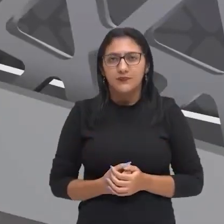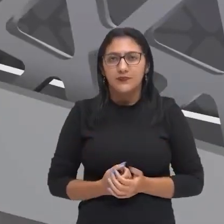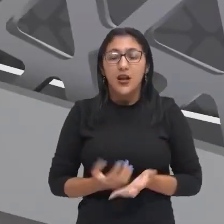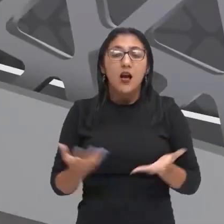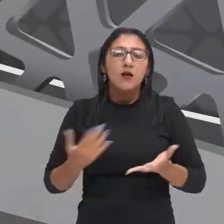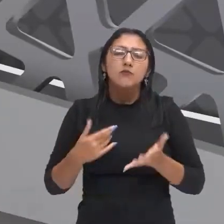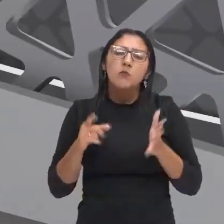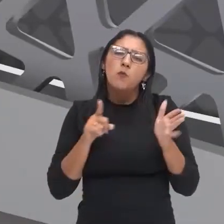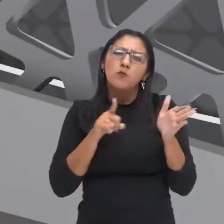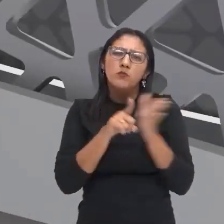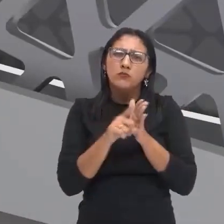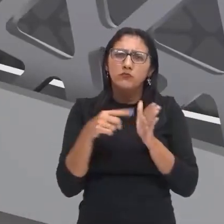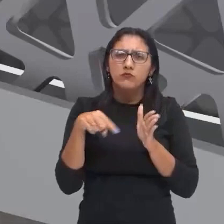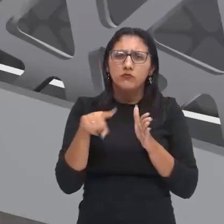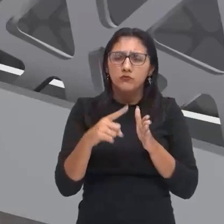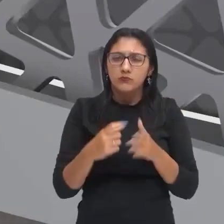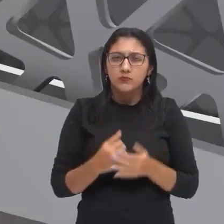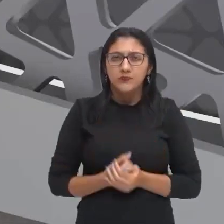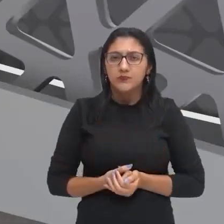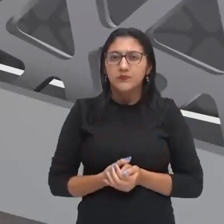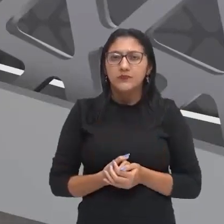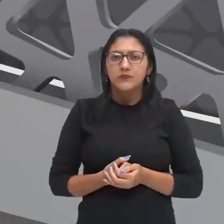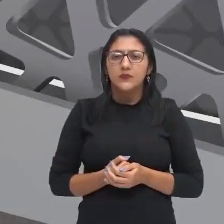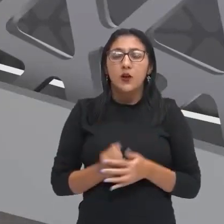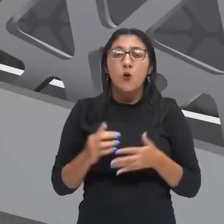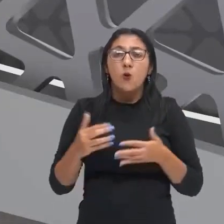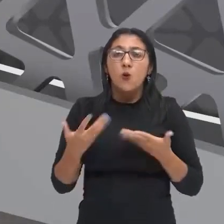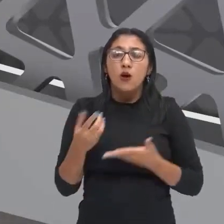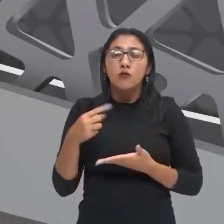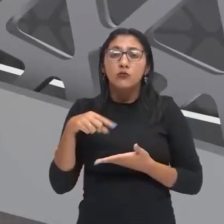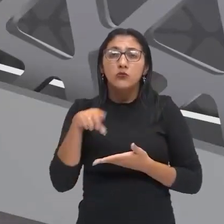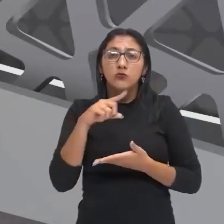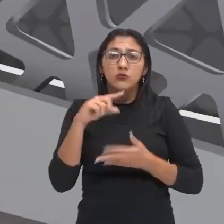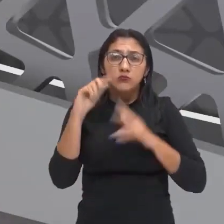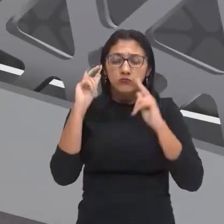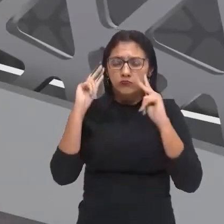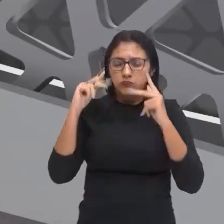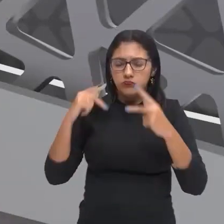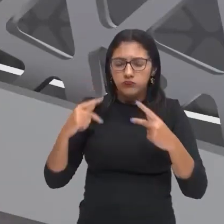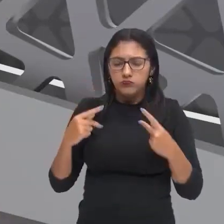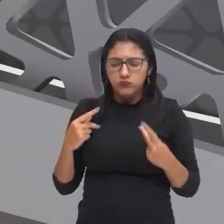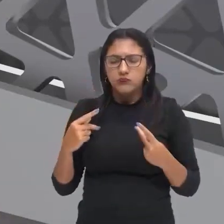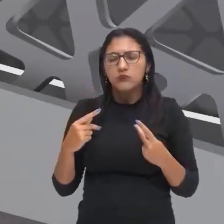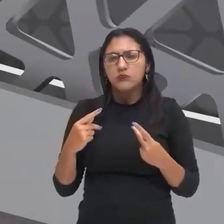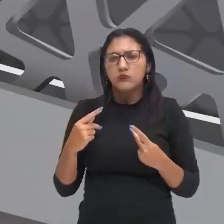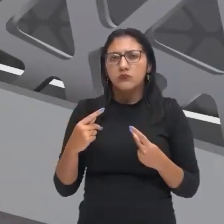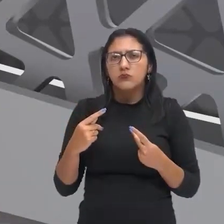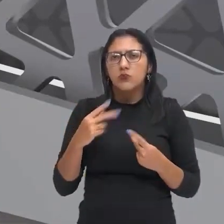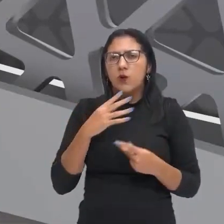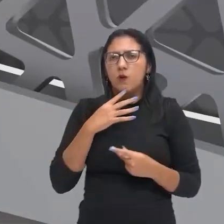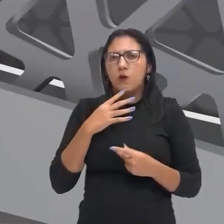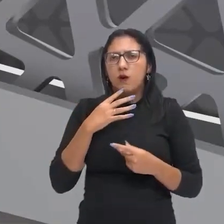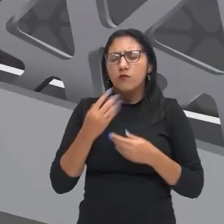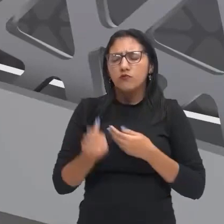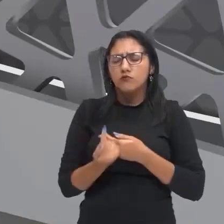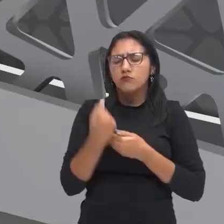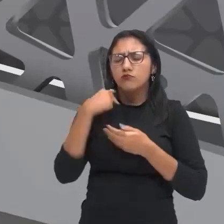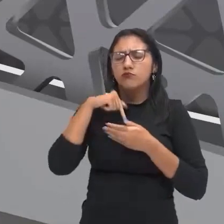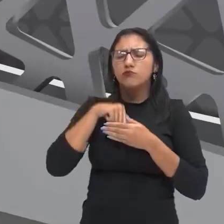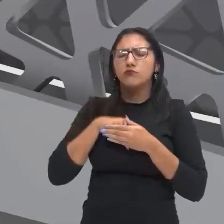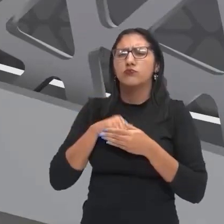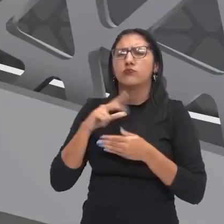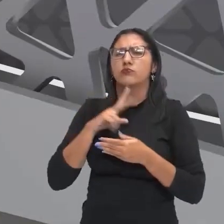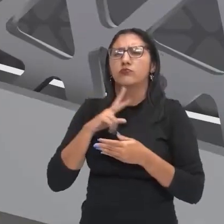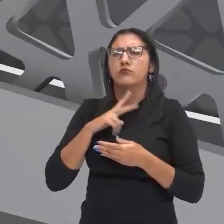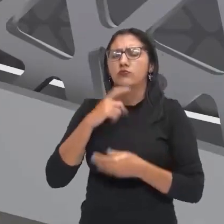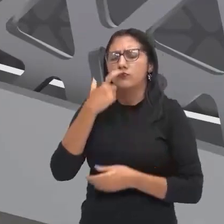vocês. Quanto vocês se autoconhecem? Quanto de